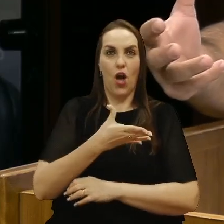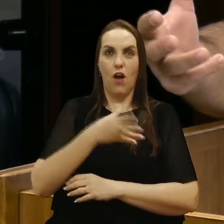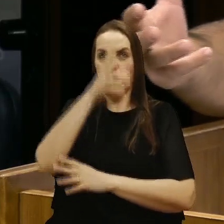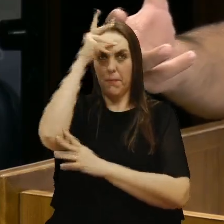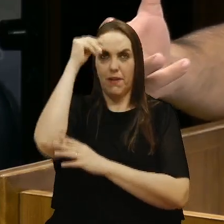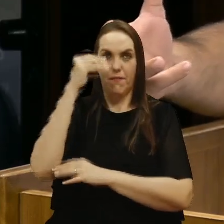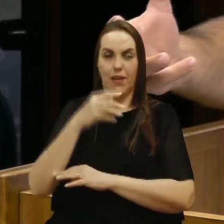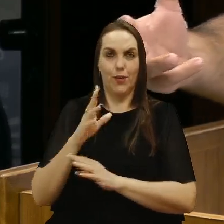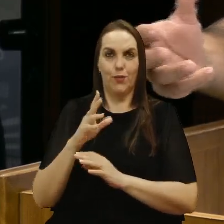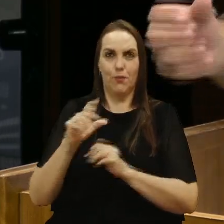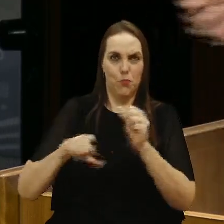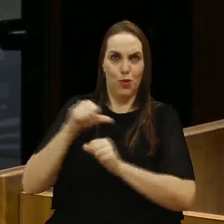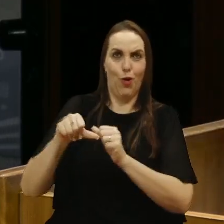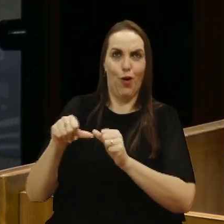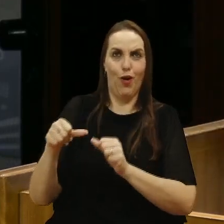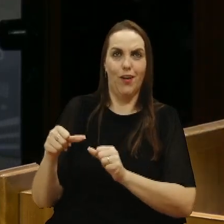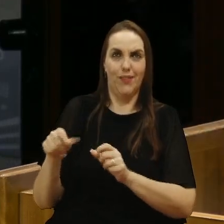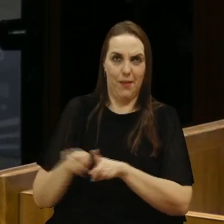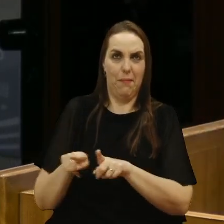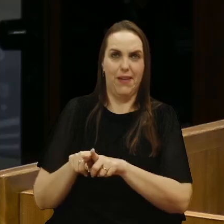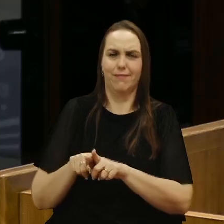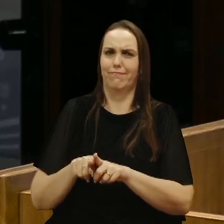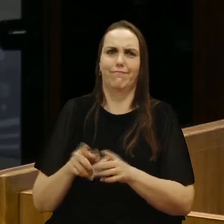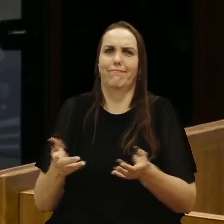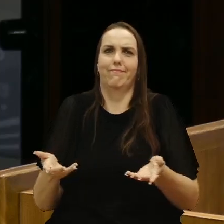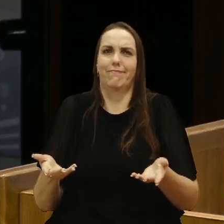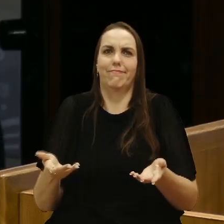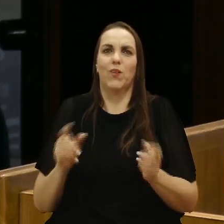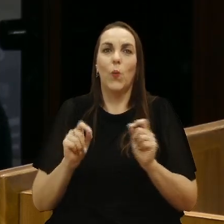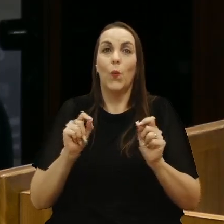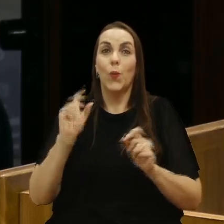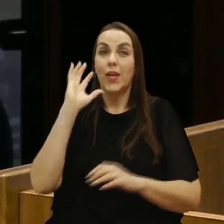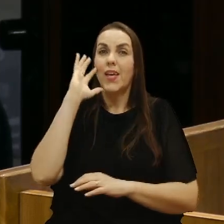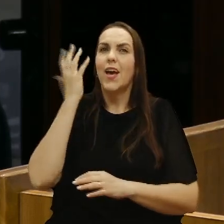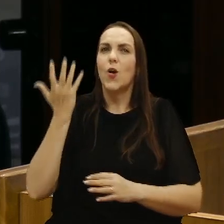novo? Não. O que aconteceu?